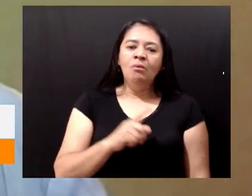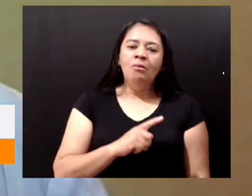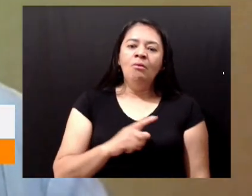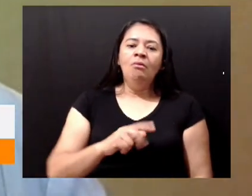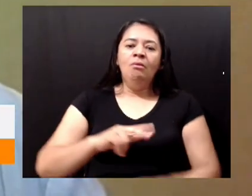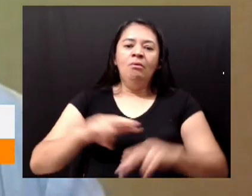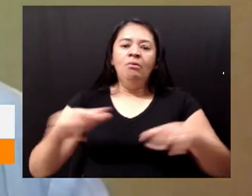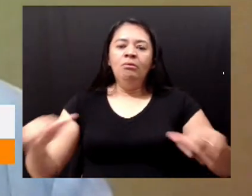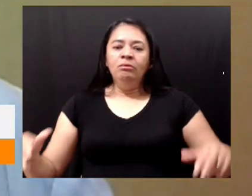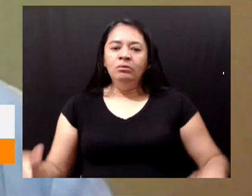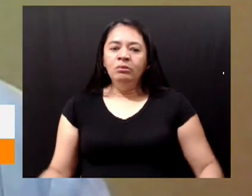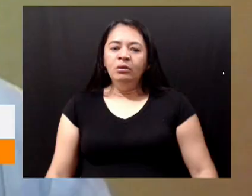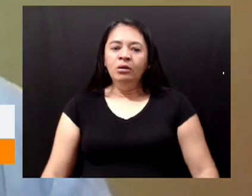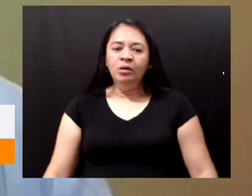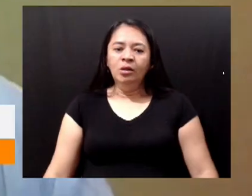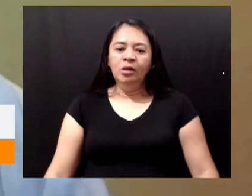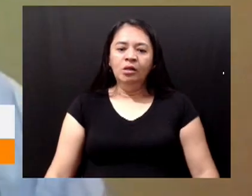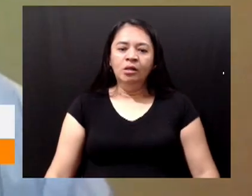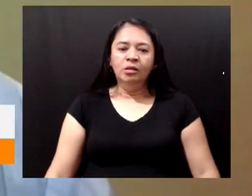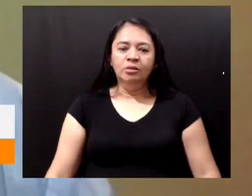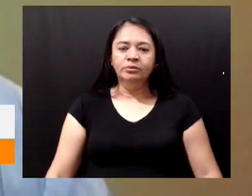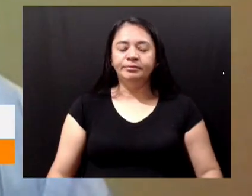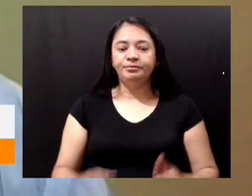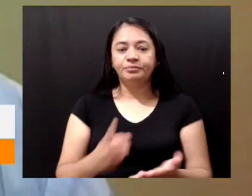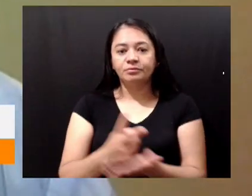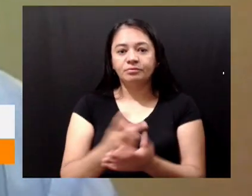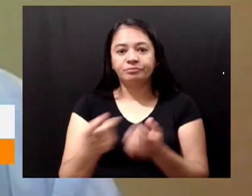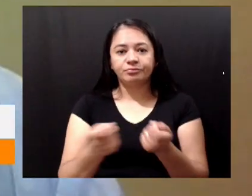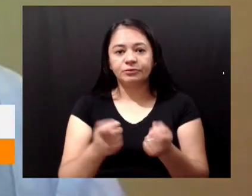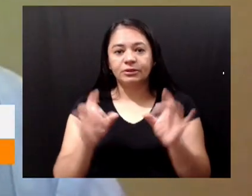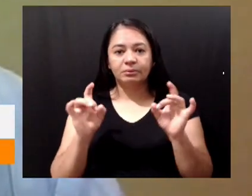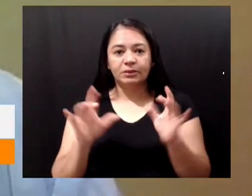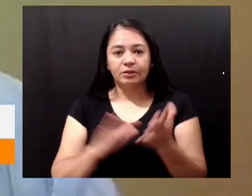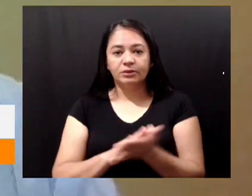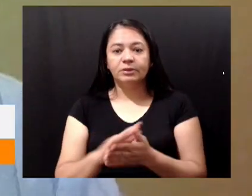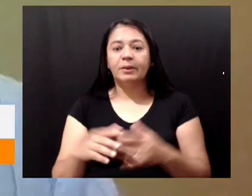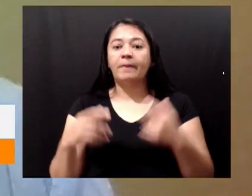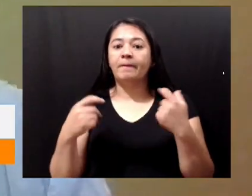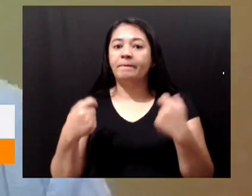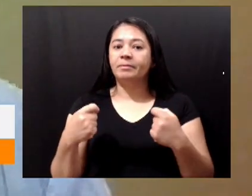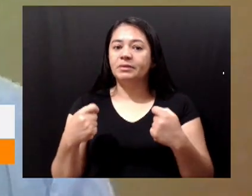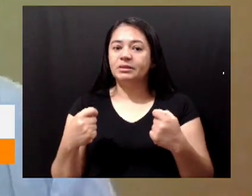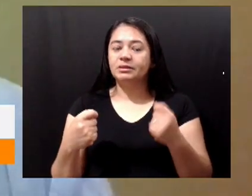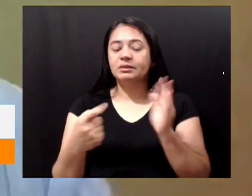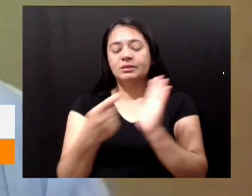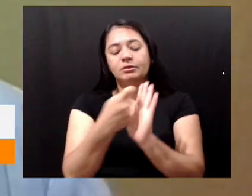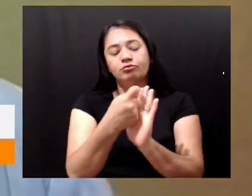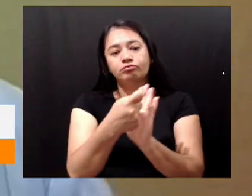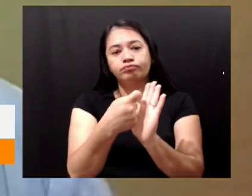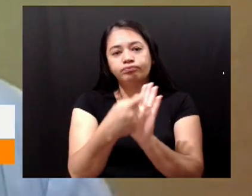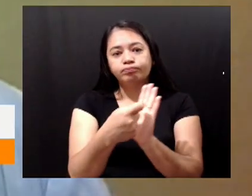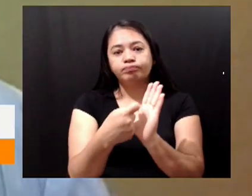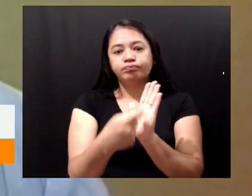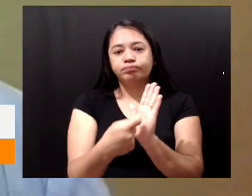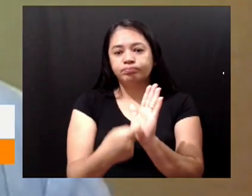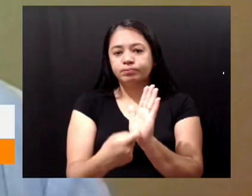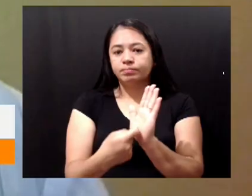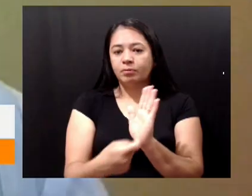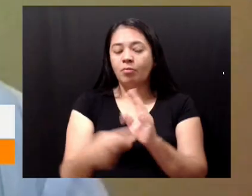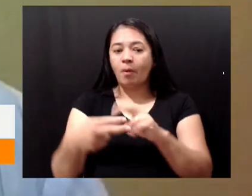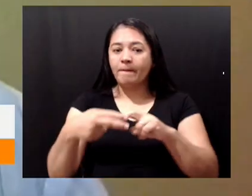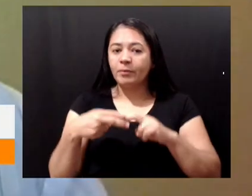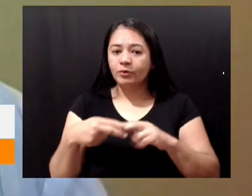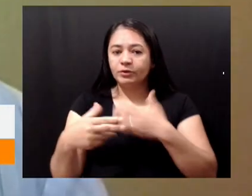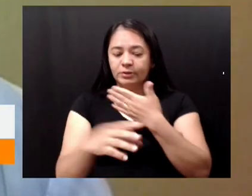essa tarja, mesmo não tendo controle especial, eles requerem uma prescrição, né? Tanto que a tarja lá traz, né? Venda